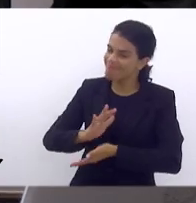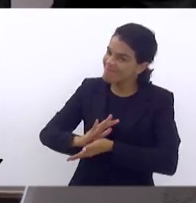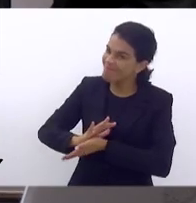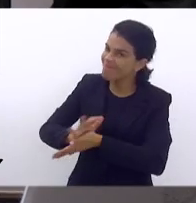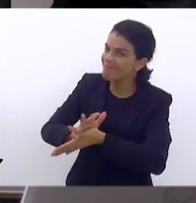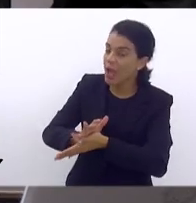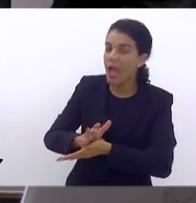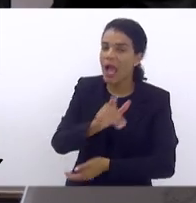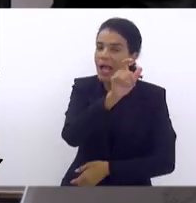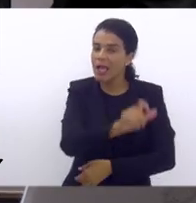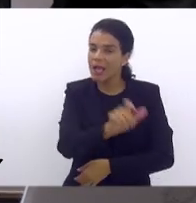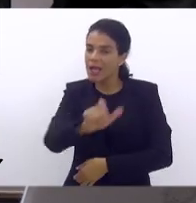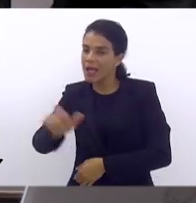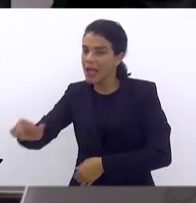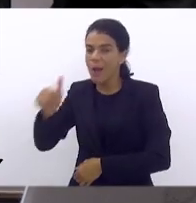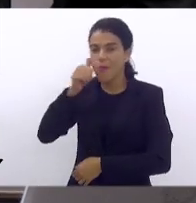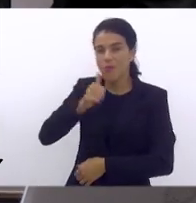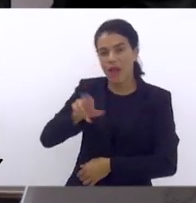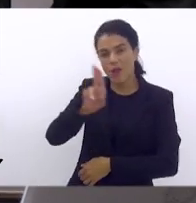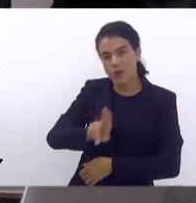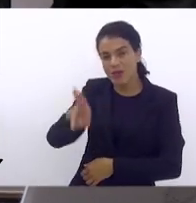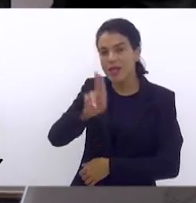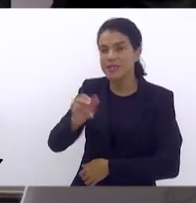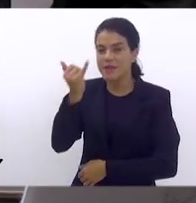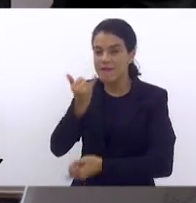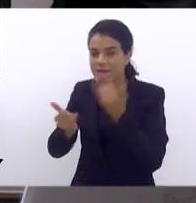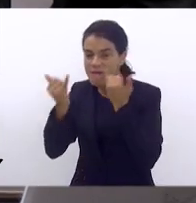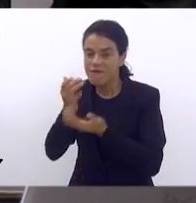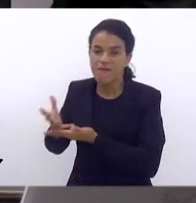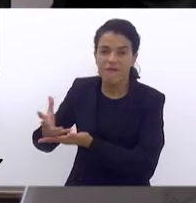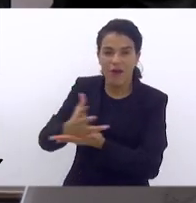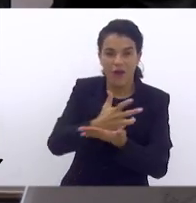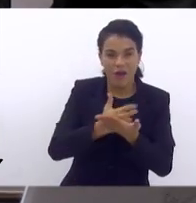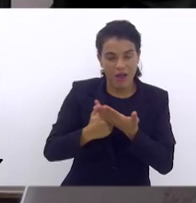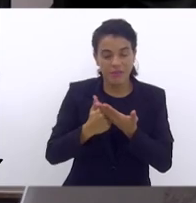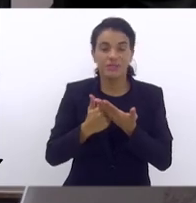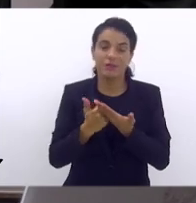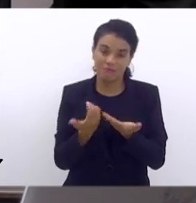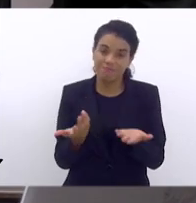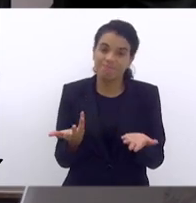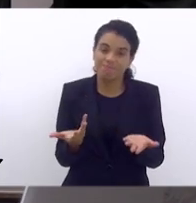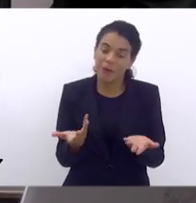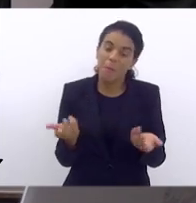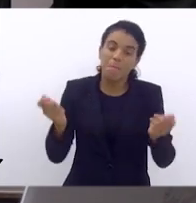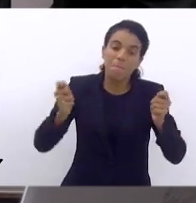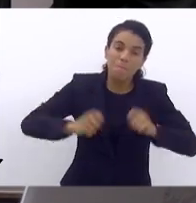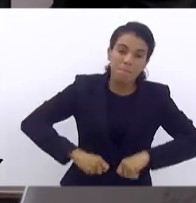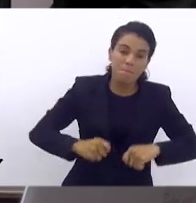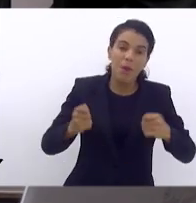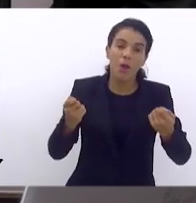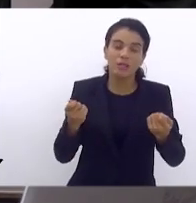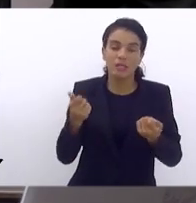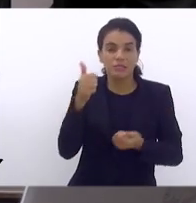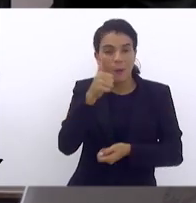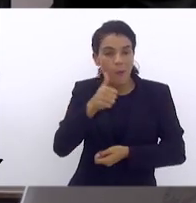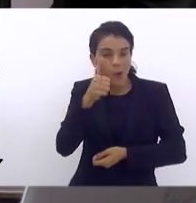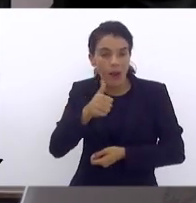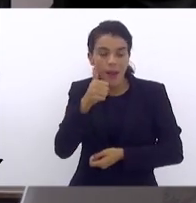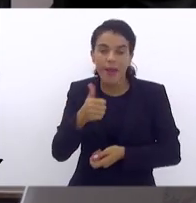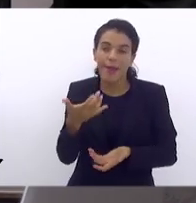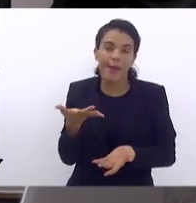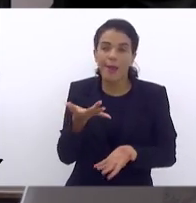forma que essas mulheres que utilizam esses dados seja coletado e de alguma forma isso faça com que essas mulheres elas